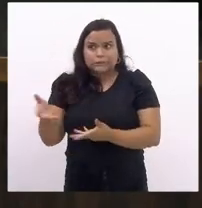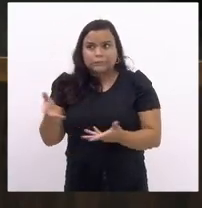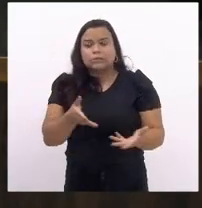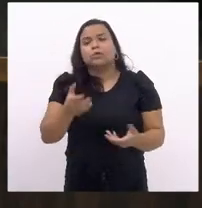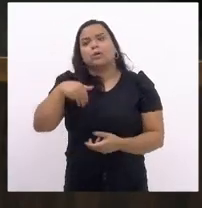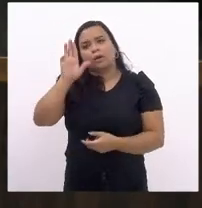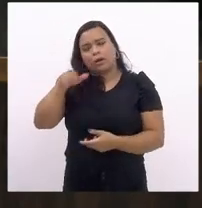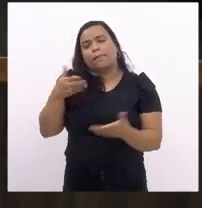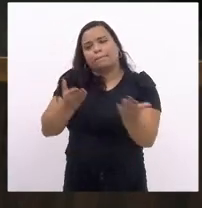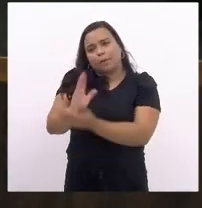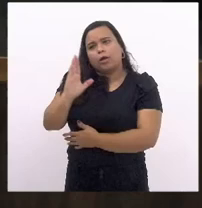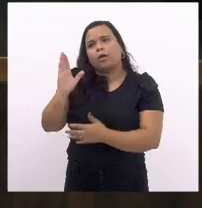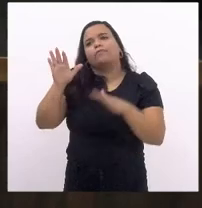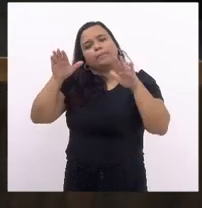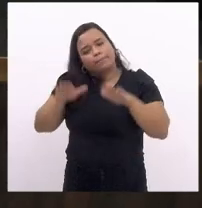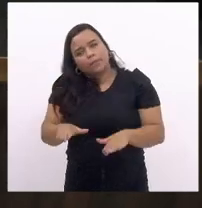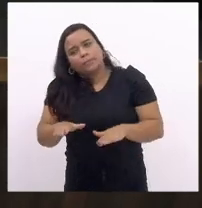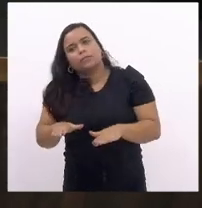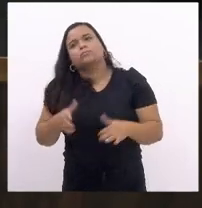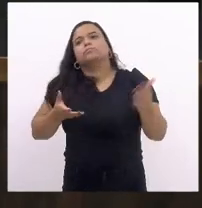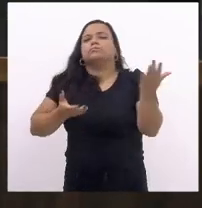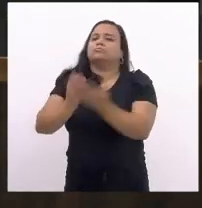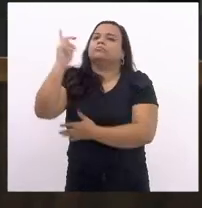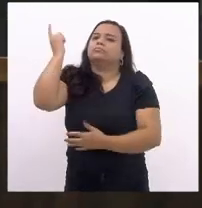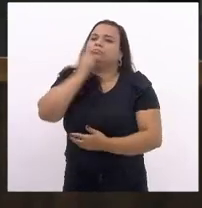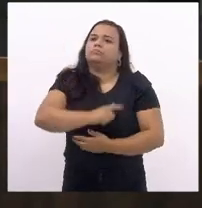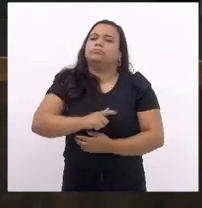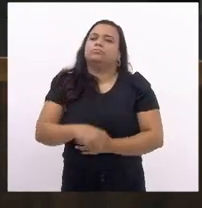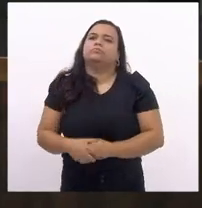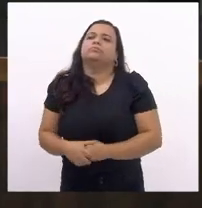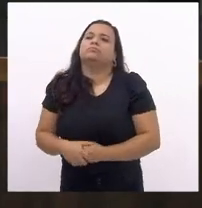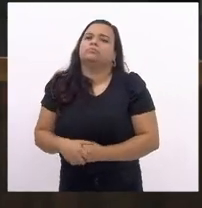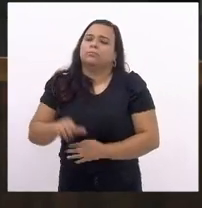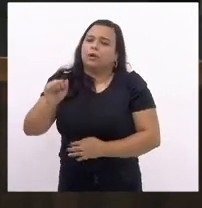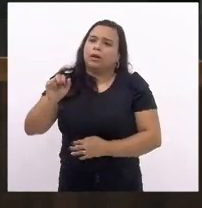que aprovam permaneçam como estão. Aprovado, vai a autógrafo.